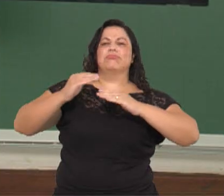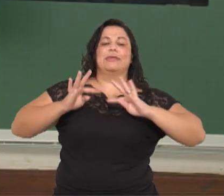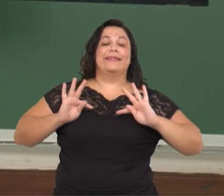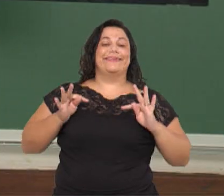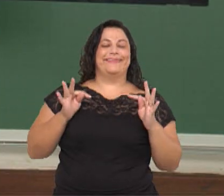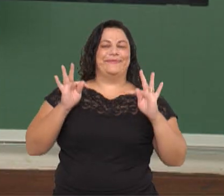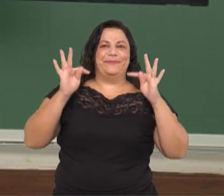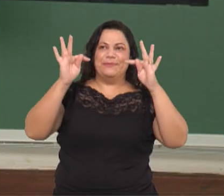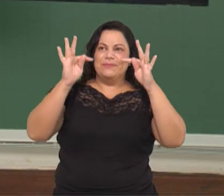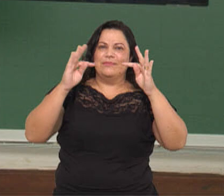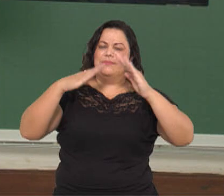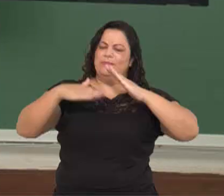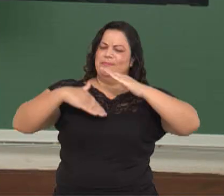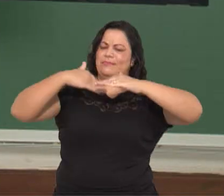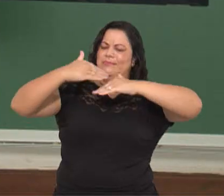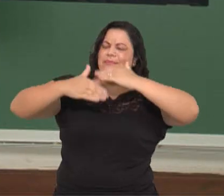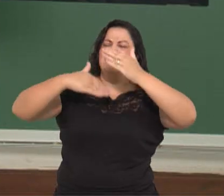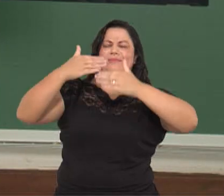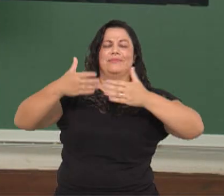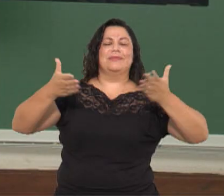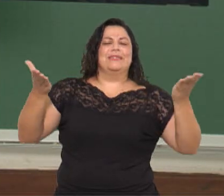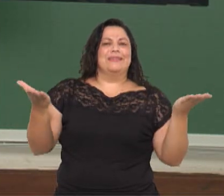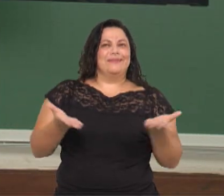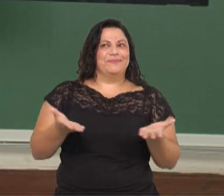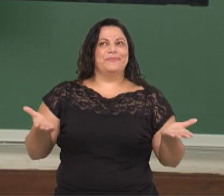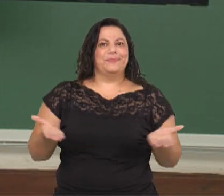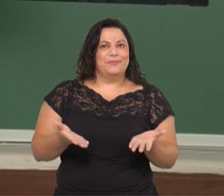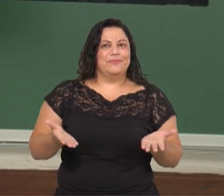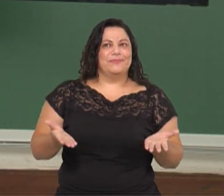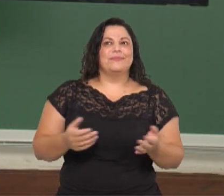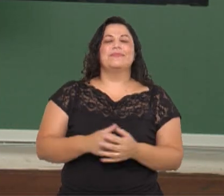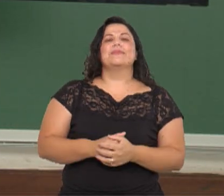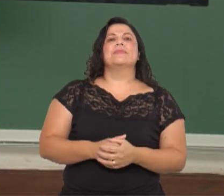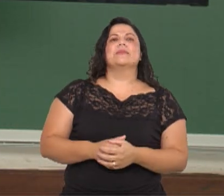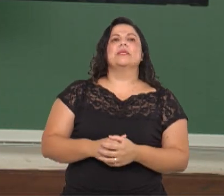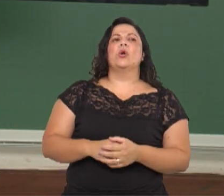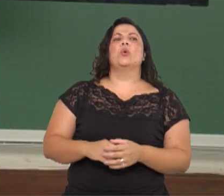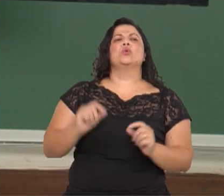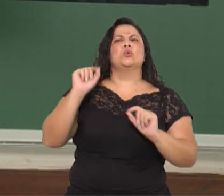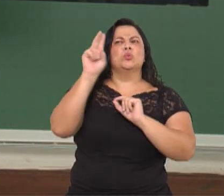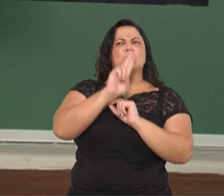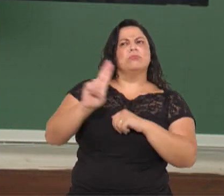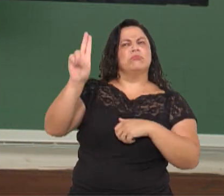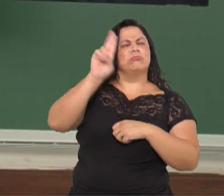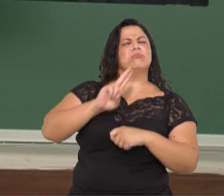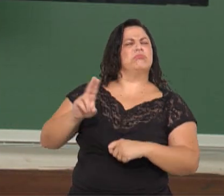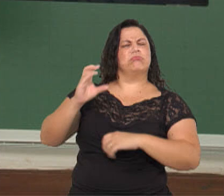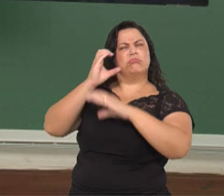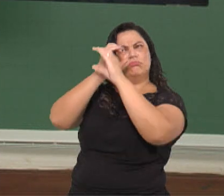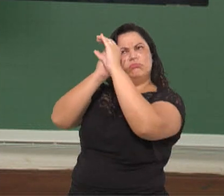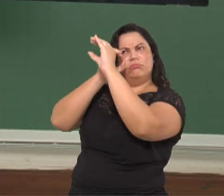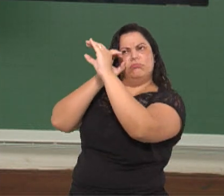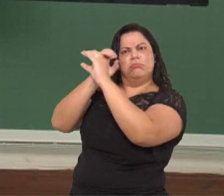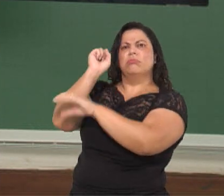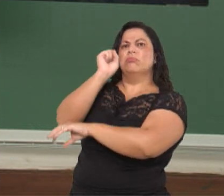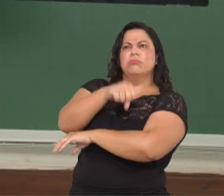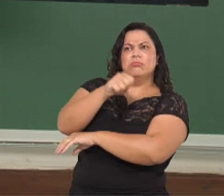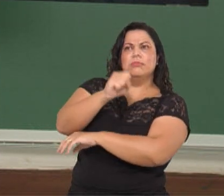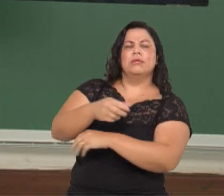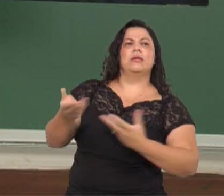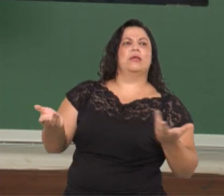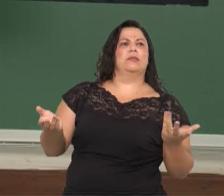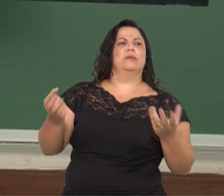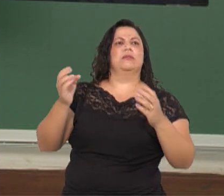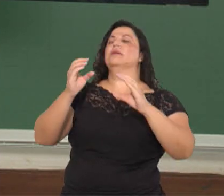tecnologia. Estamos chegando na atualidade. Hoje, Fabiano, usamos luneta? Até usa. Usa telescópio?